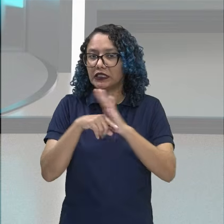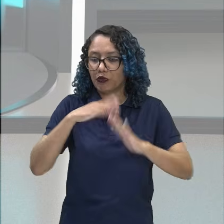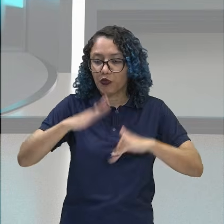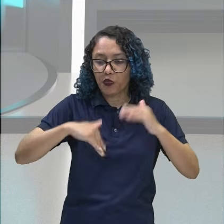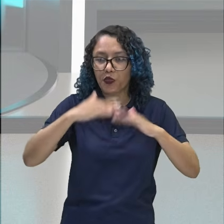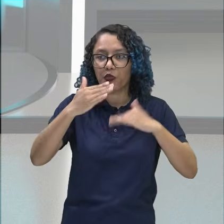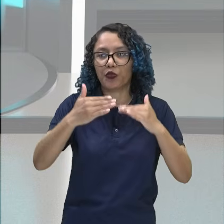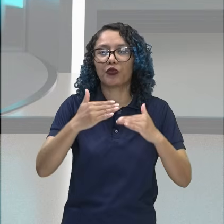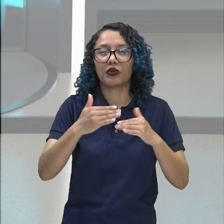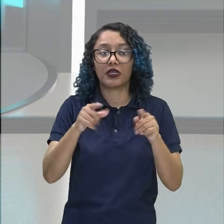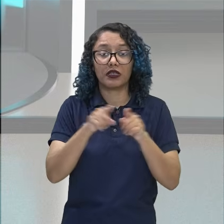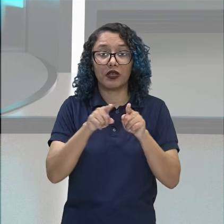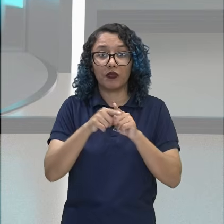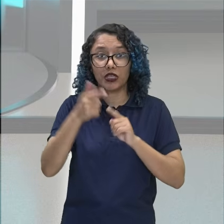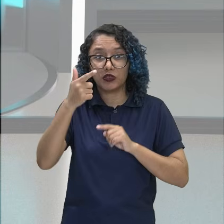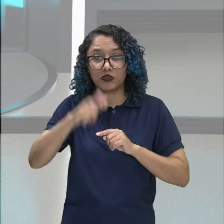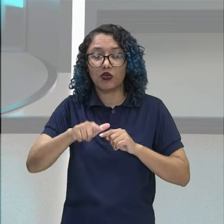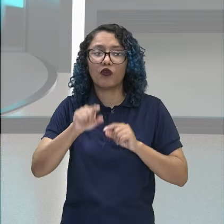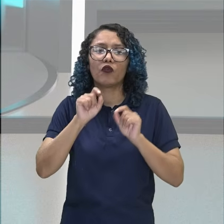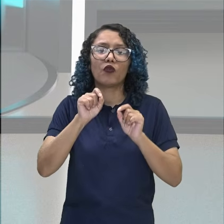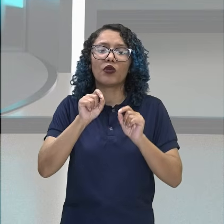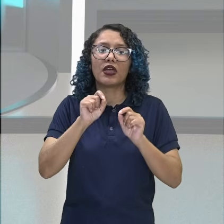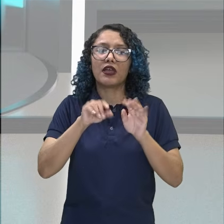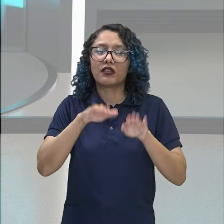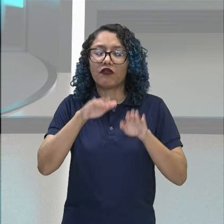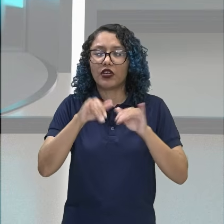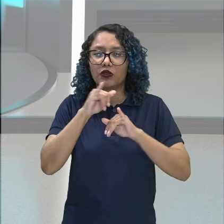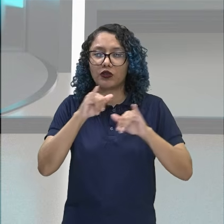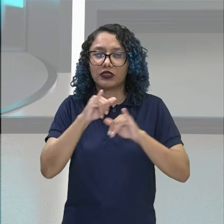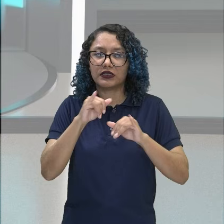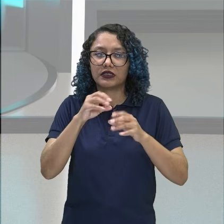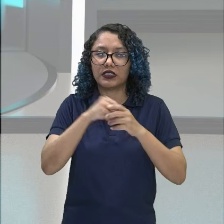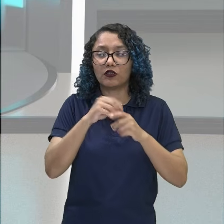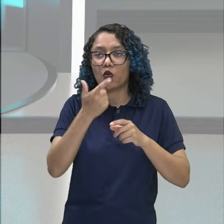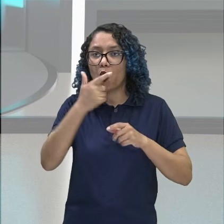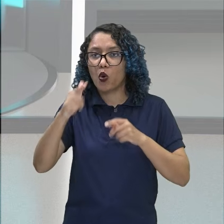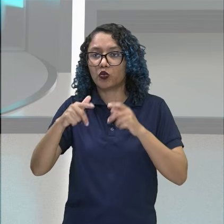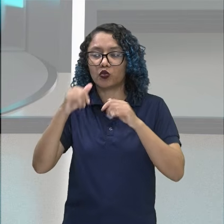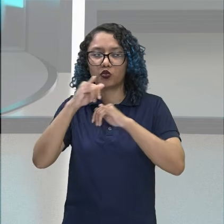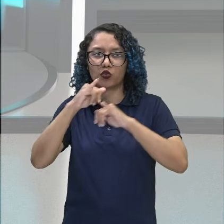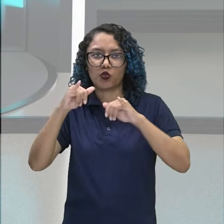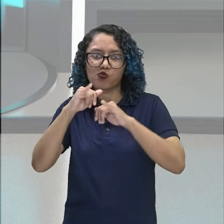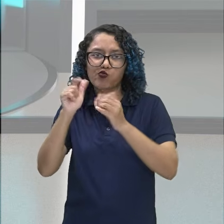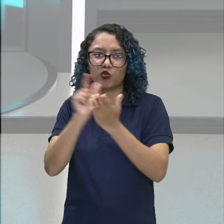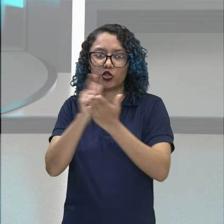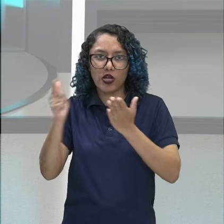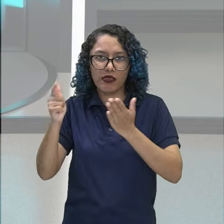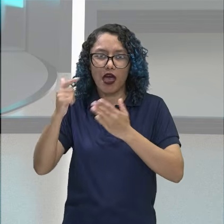E, mais uma vez, talvez sejam notícias que em jornais mais populares, da grande mídia, nós